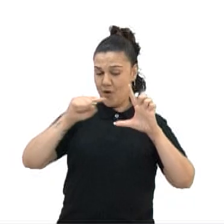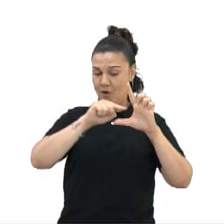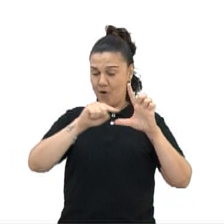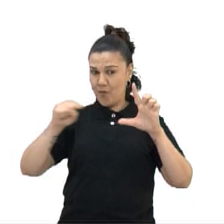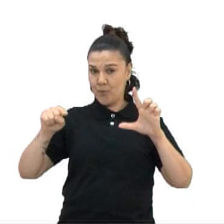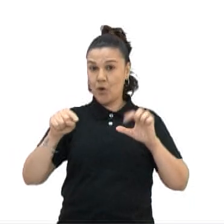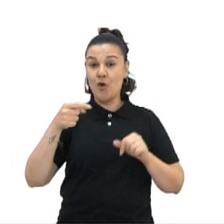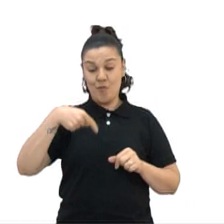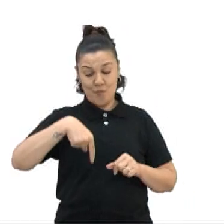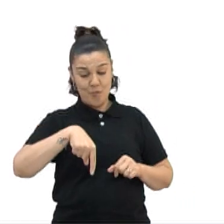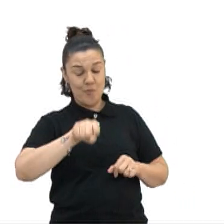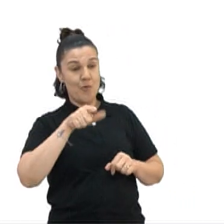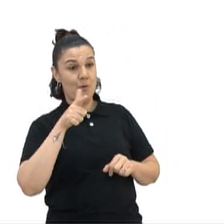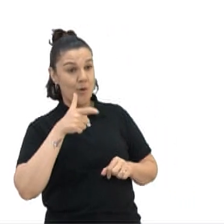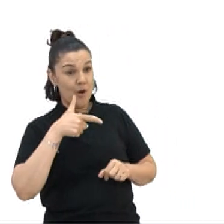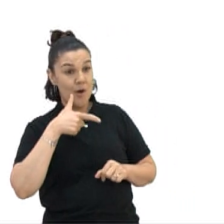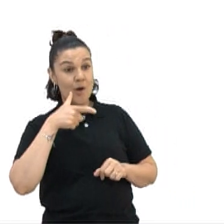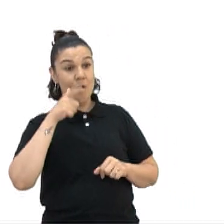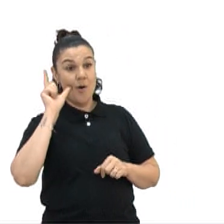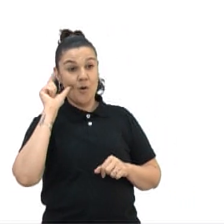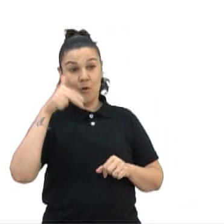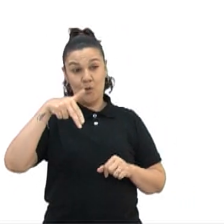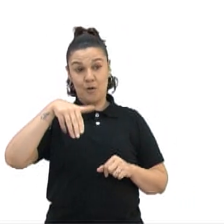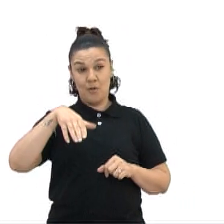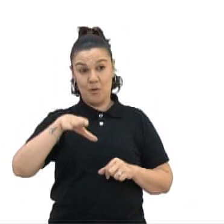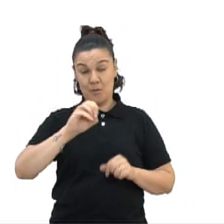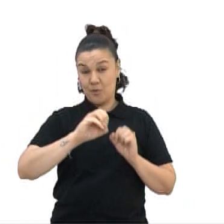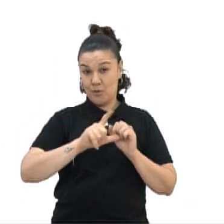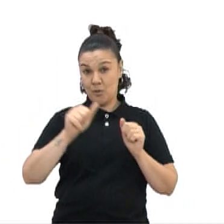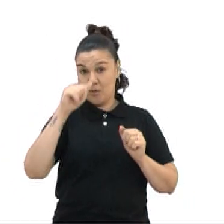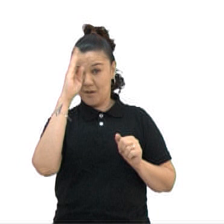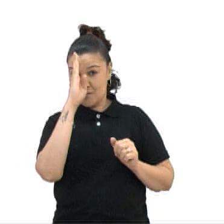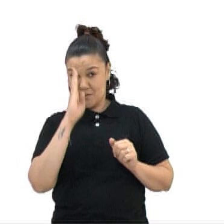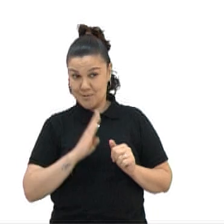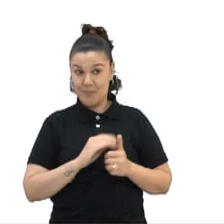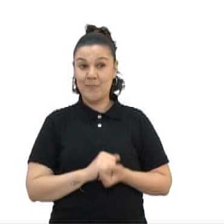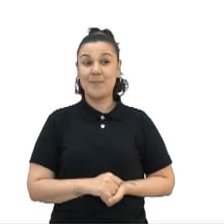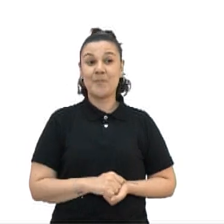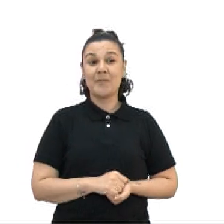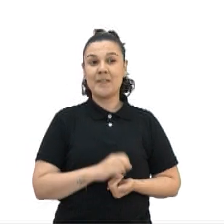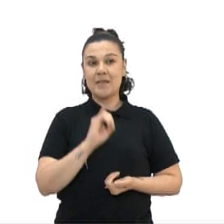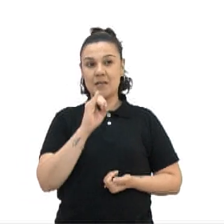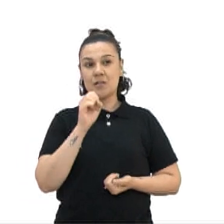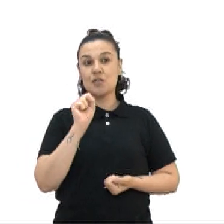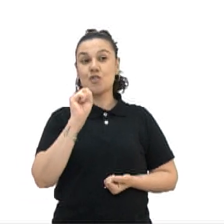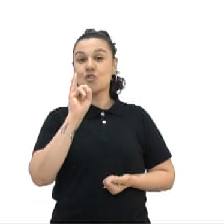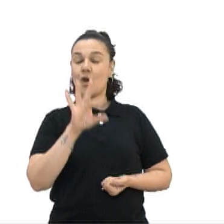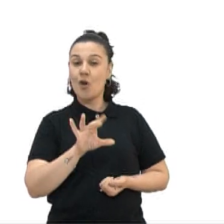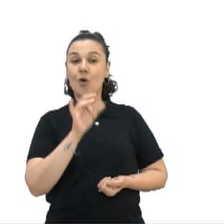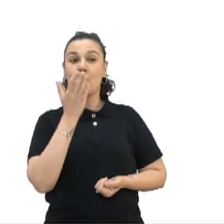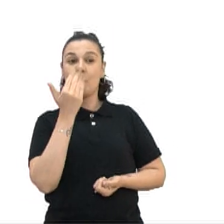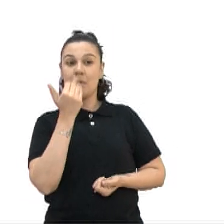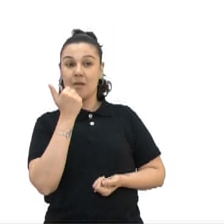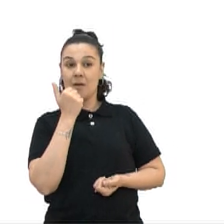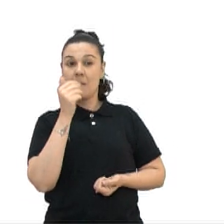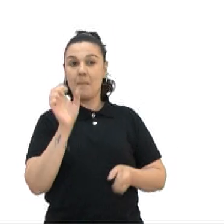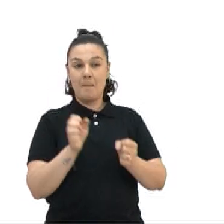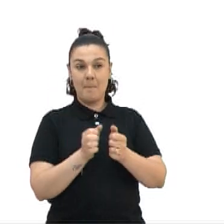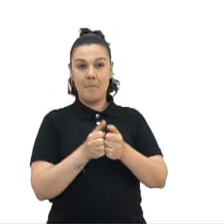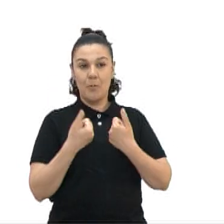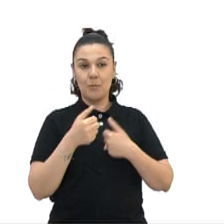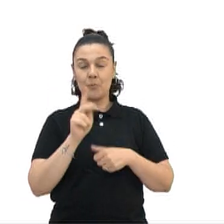produção. Fui ontem no Clube Brasil e só